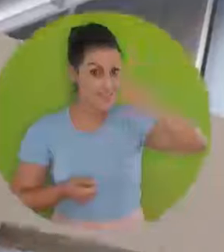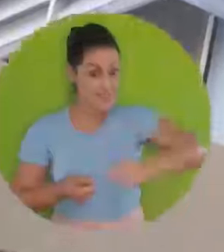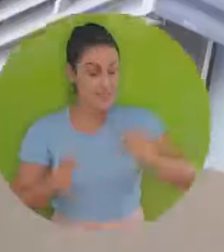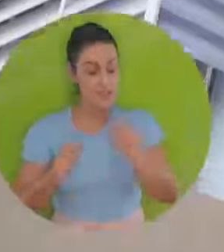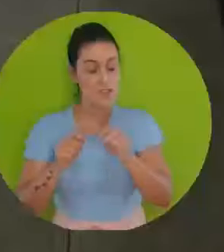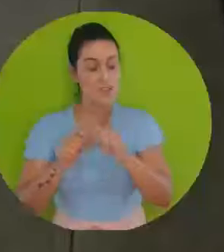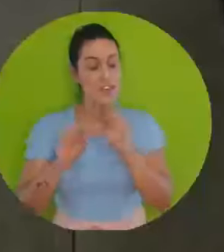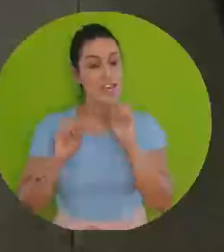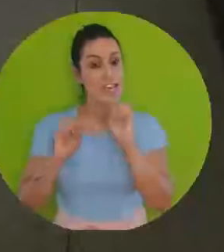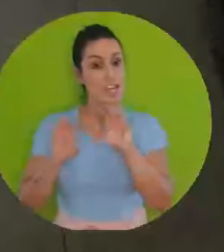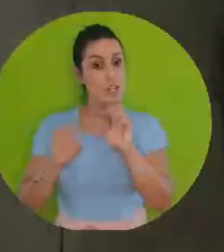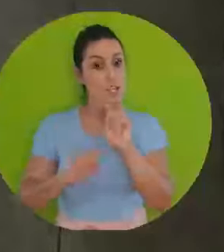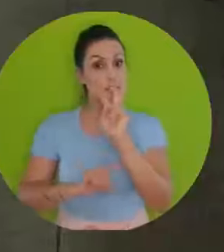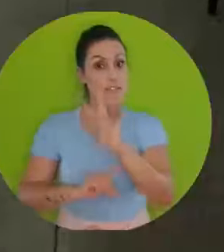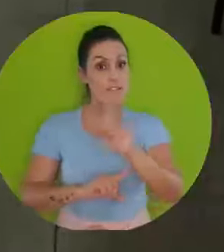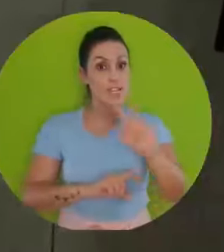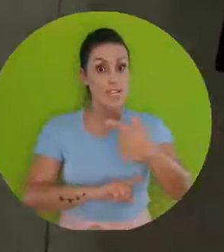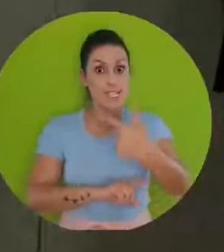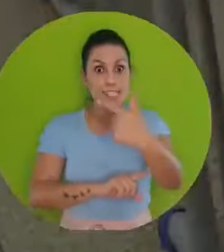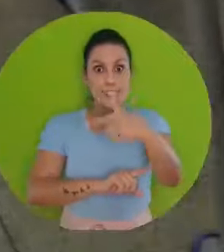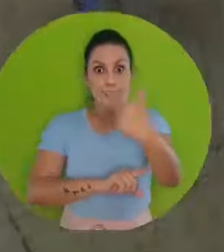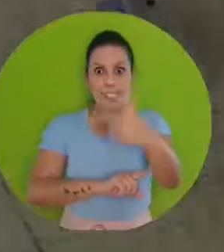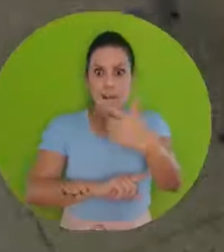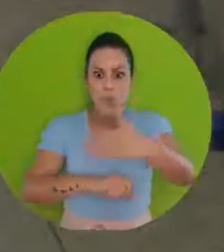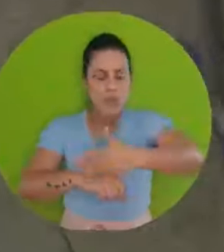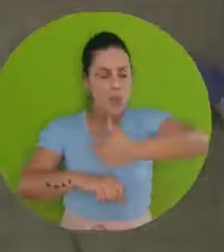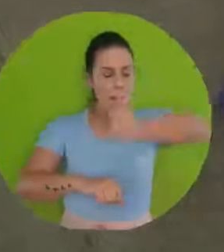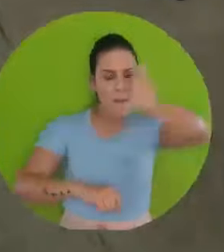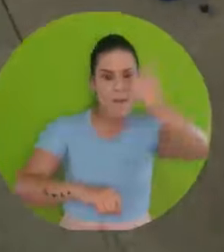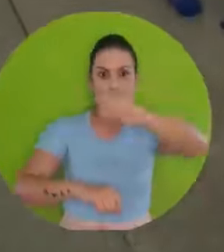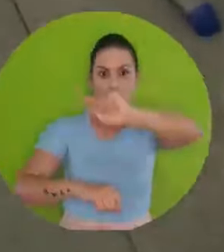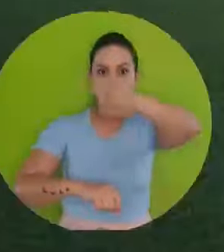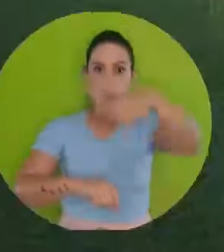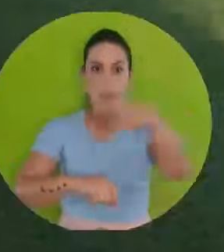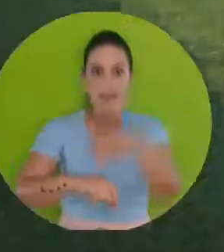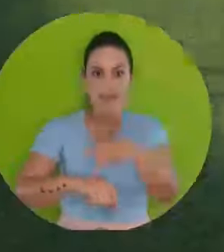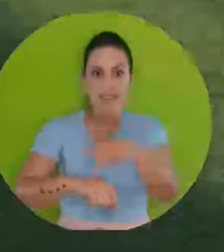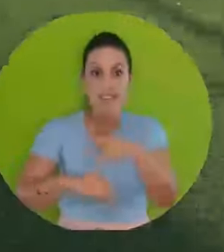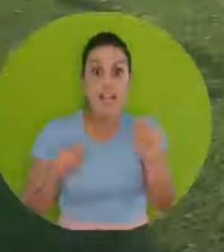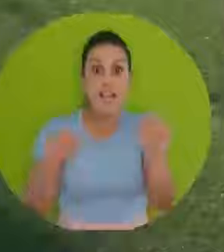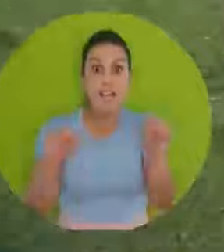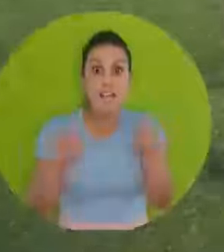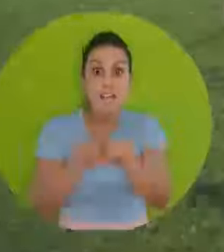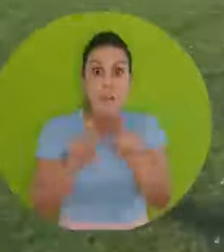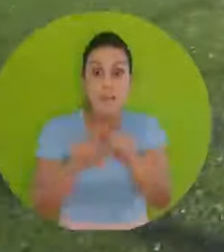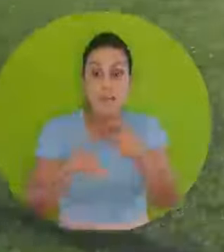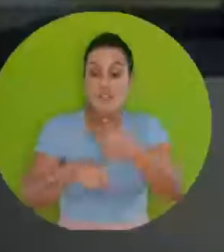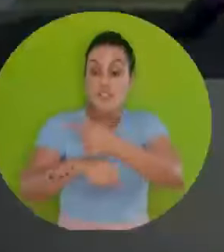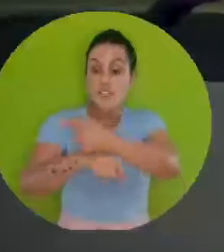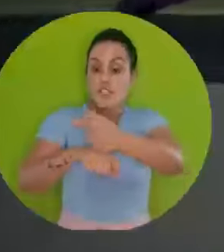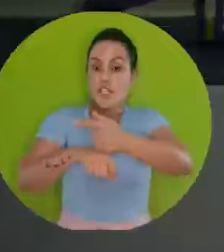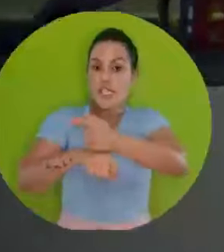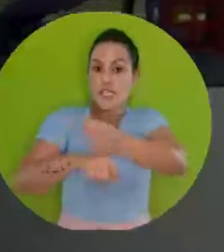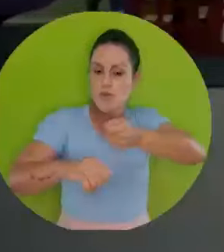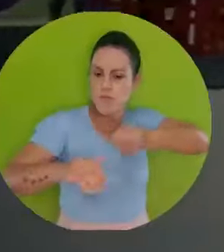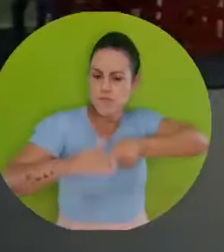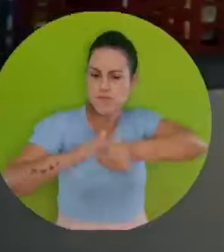colocou a educação de Vila Velha como a segunda melhor de todo o país, como uma cidade modelo em investimento e